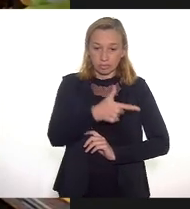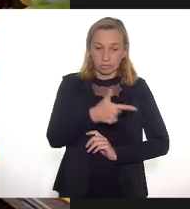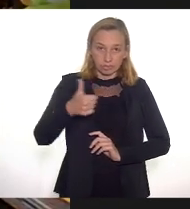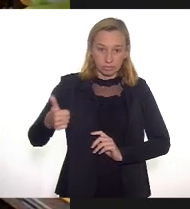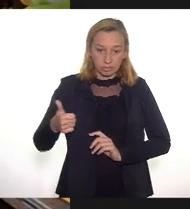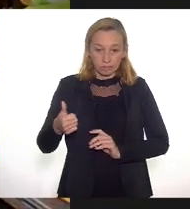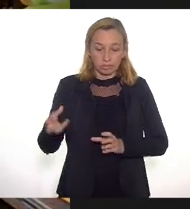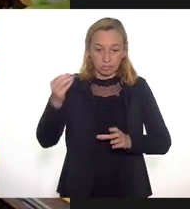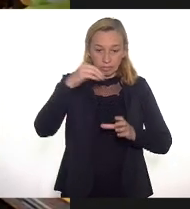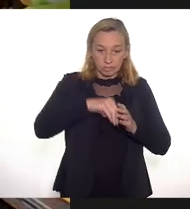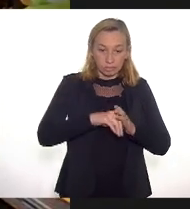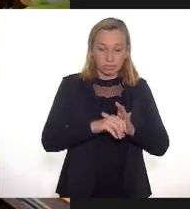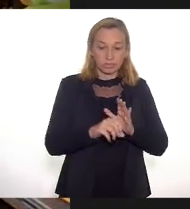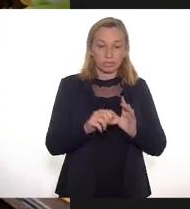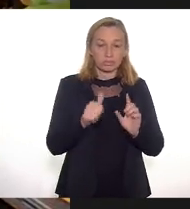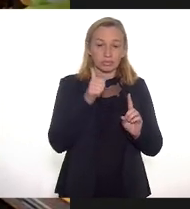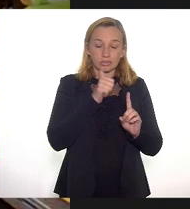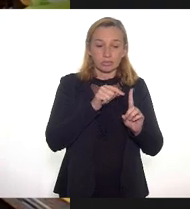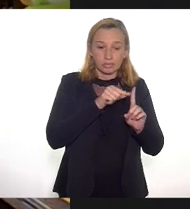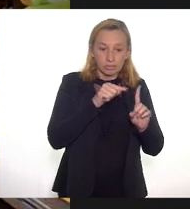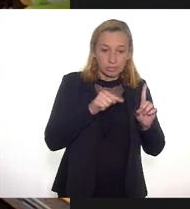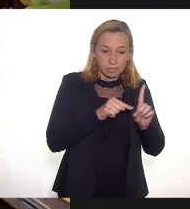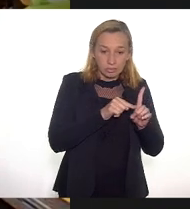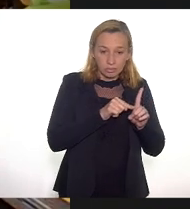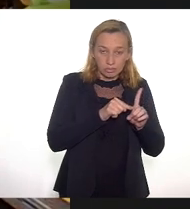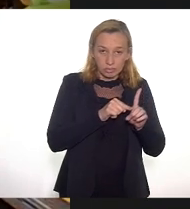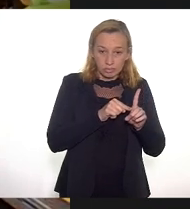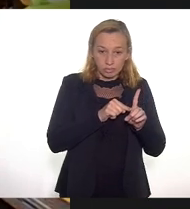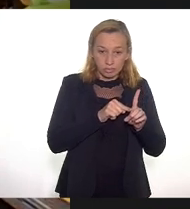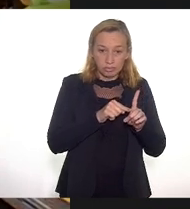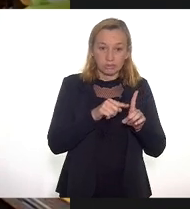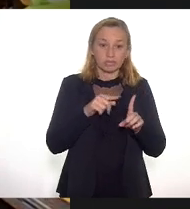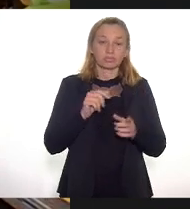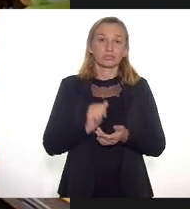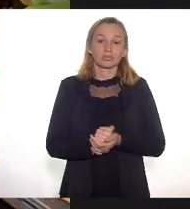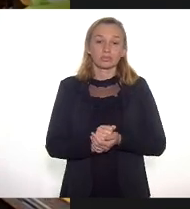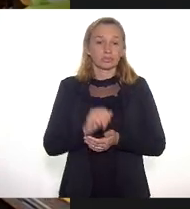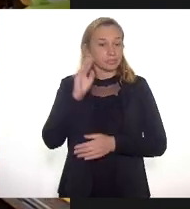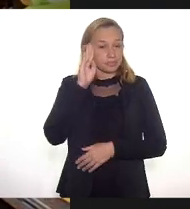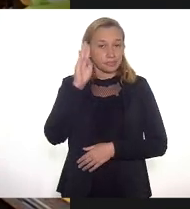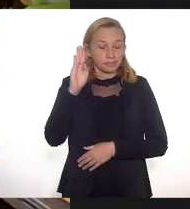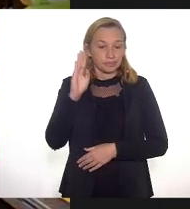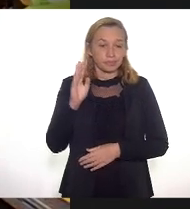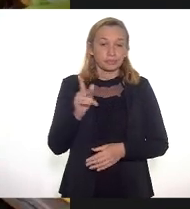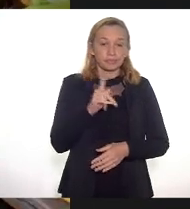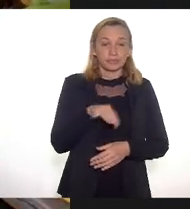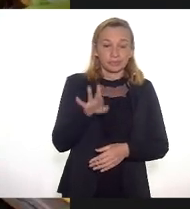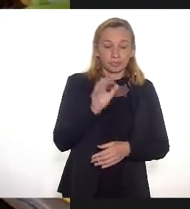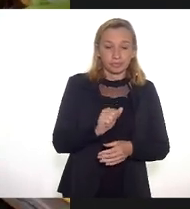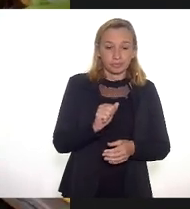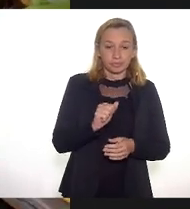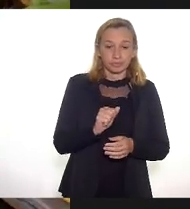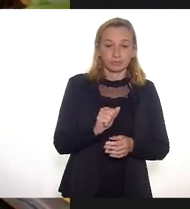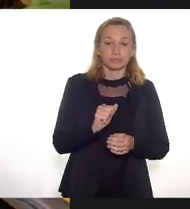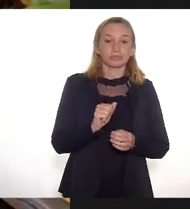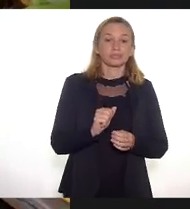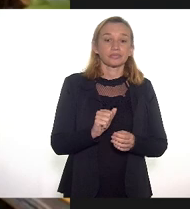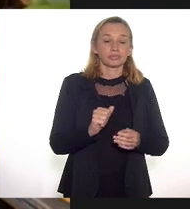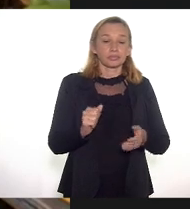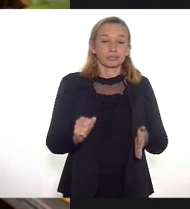inclui as gestantes ou puérperas para o grupo prioritário, justamente no Programa Estadual de Imunização,